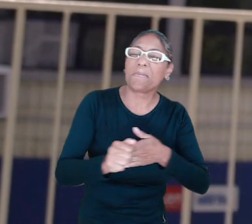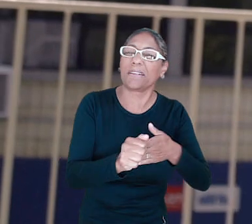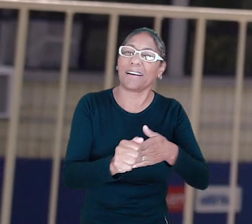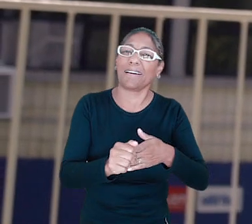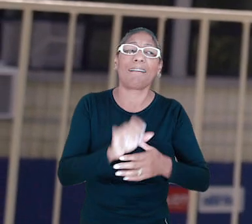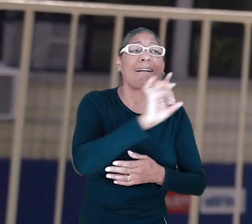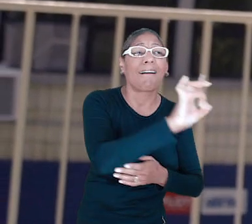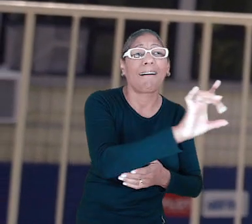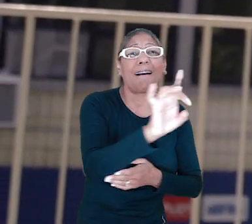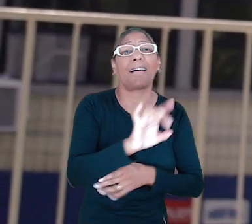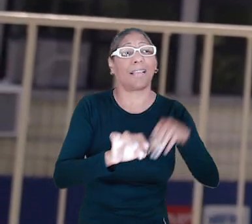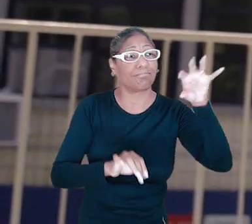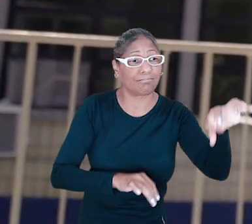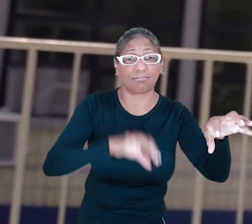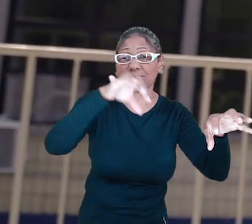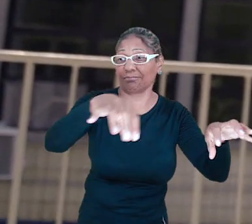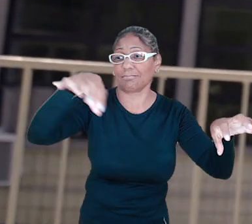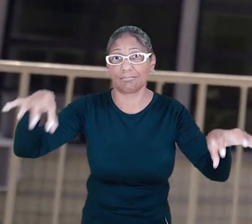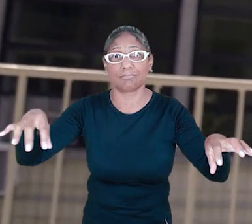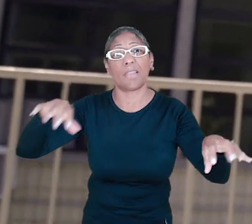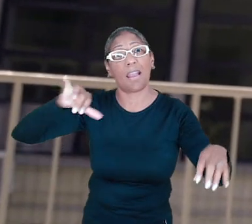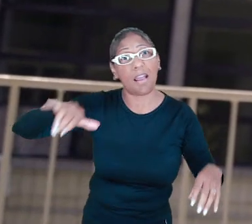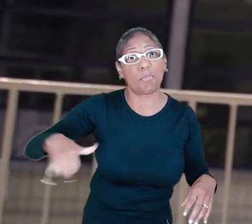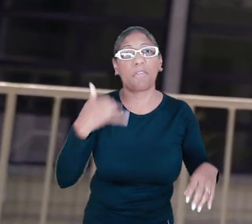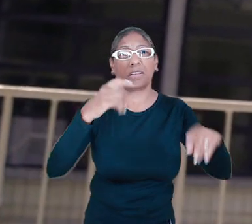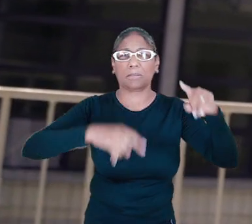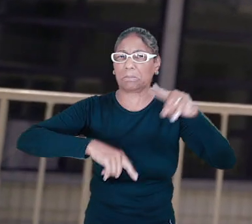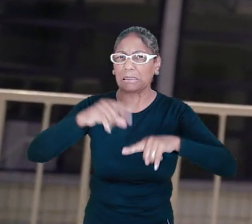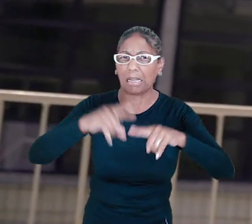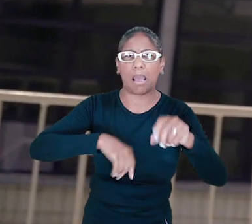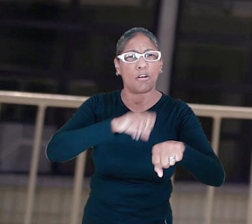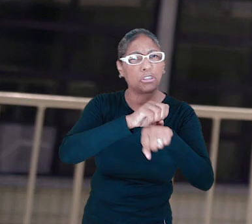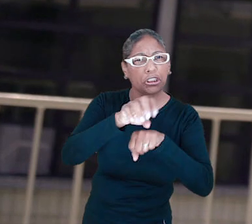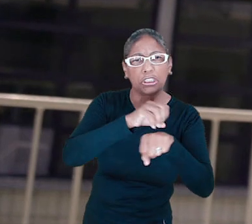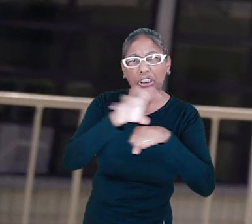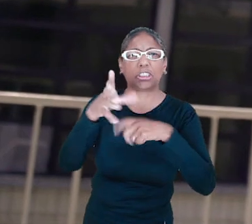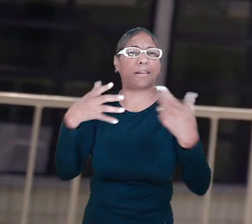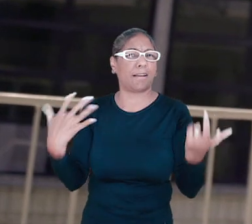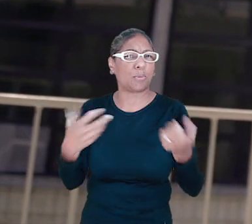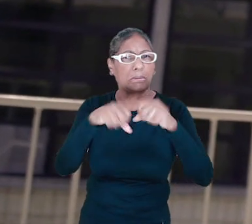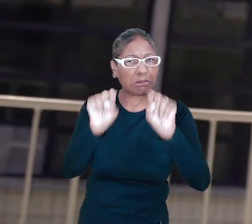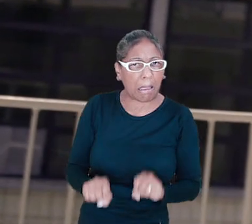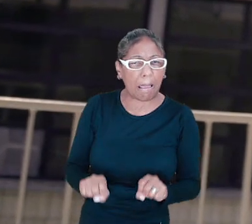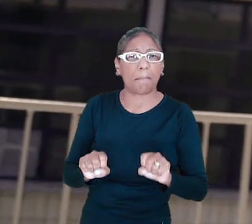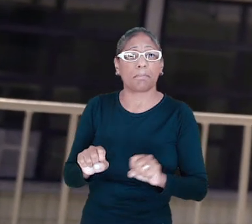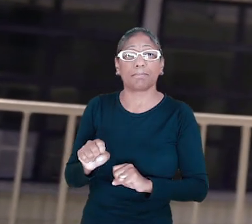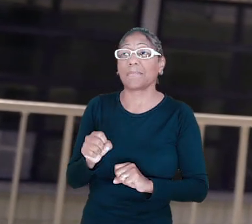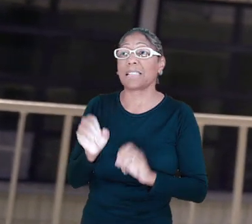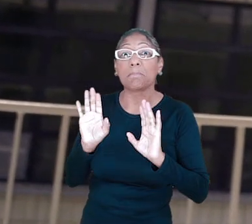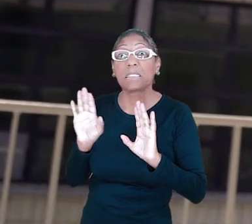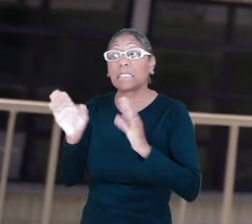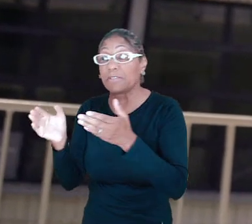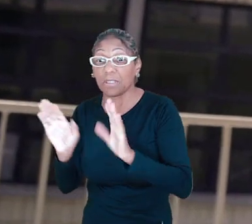acompanhar como cada grupo utiliza as ferramentas, os recursos que o Lado a Lado traz de uma forma muito única e